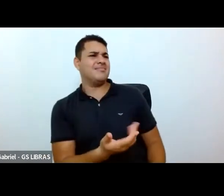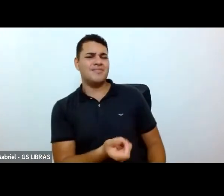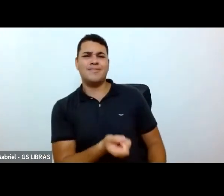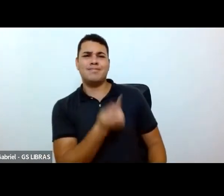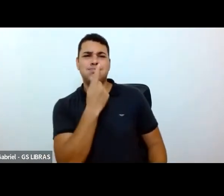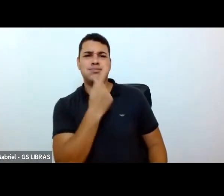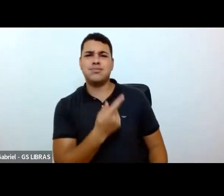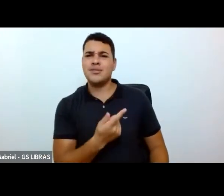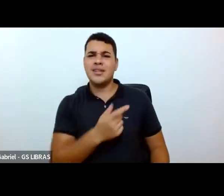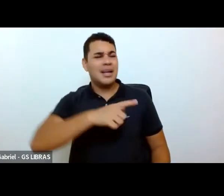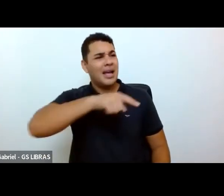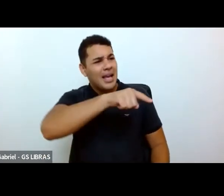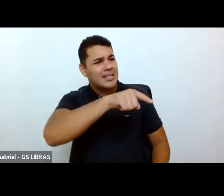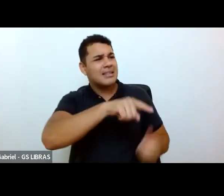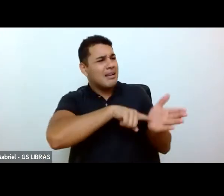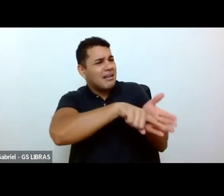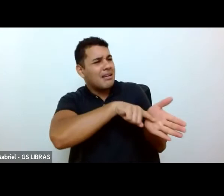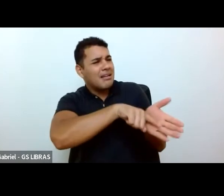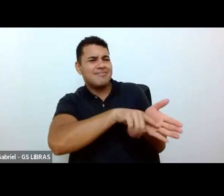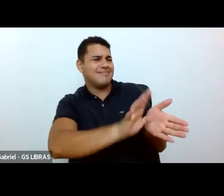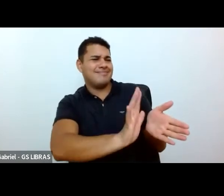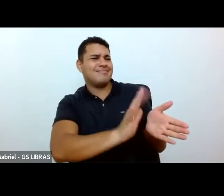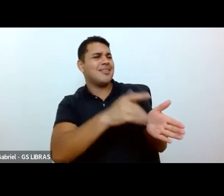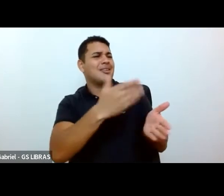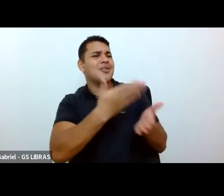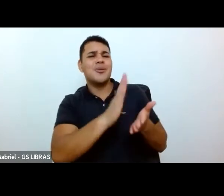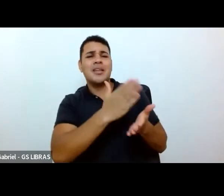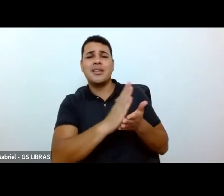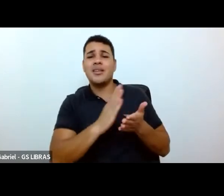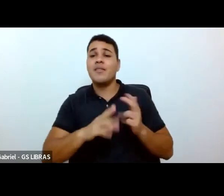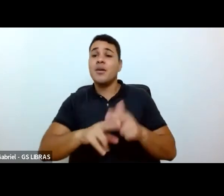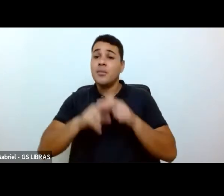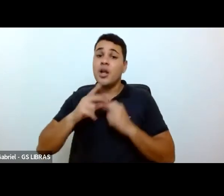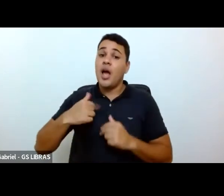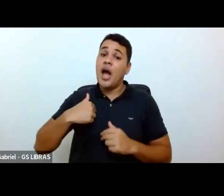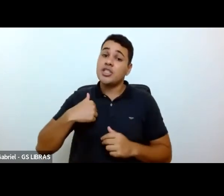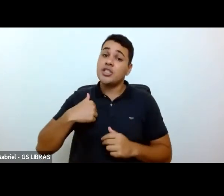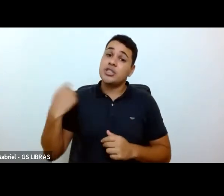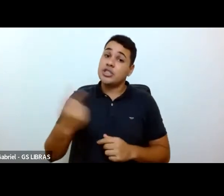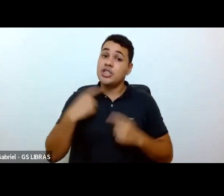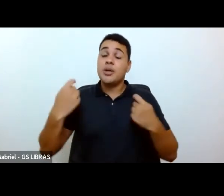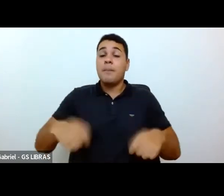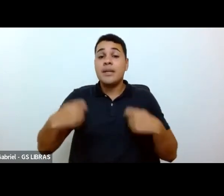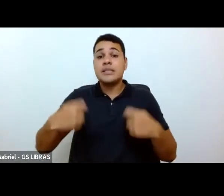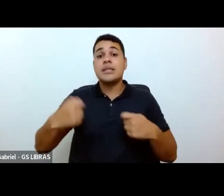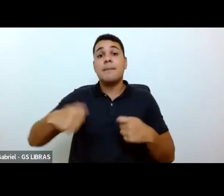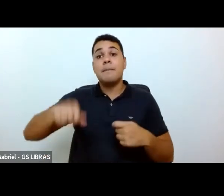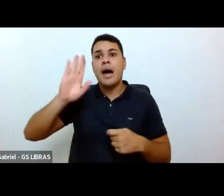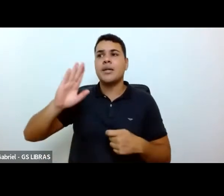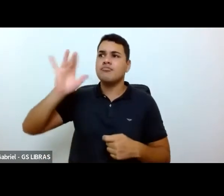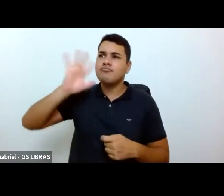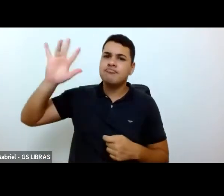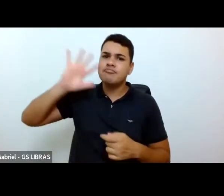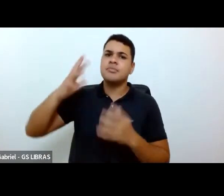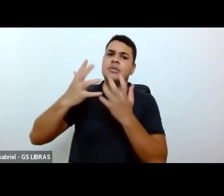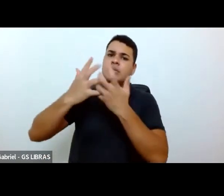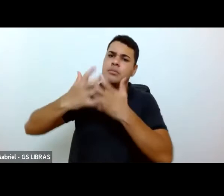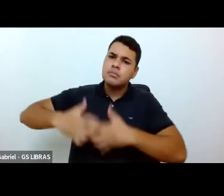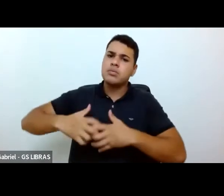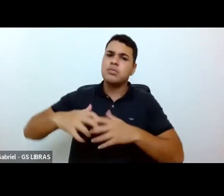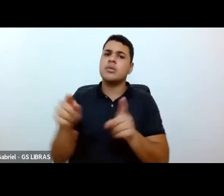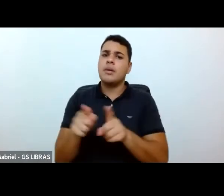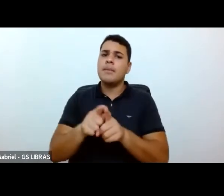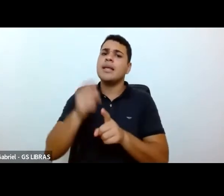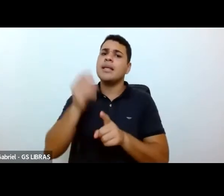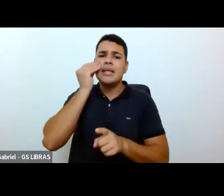discussão focada. E eu acho que a gente tem que revisar essa história dentro do nosso campo e nas nossas trajetórias para poder recolocar